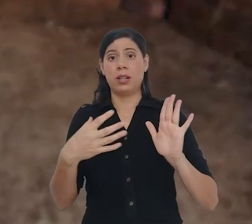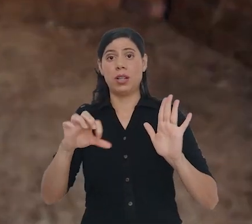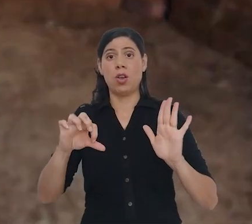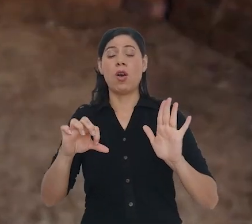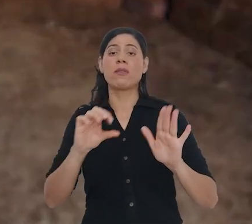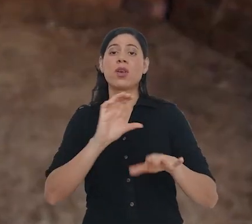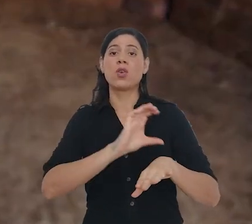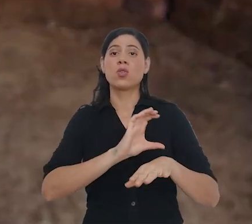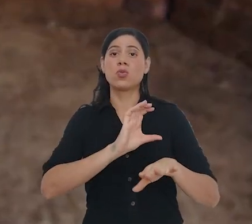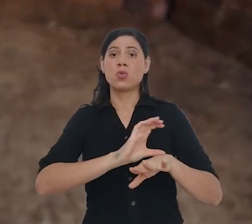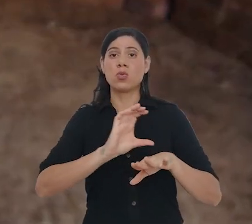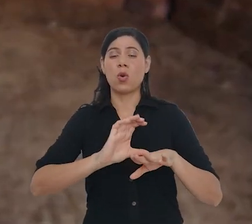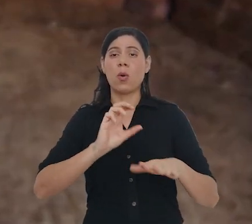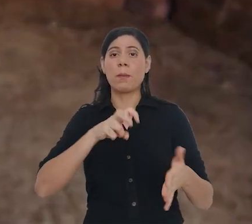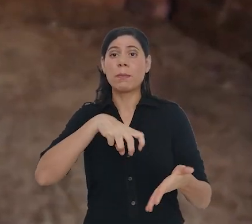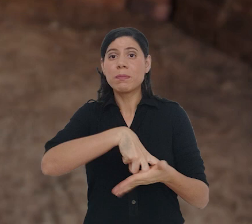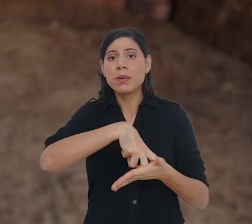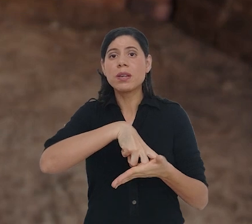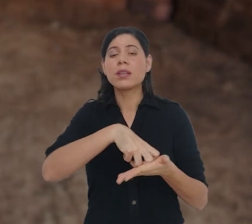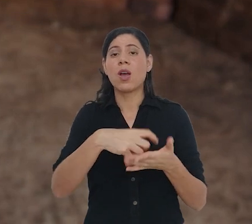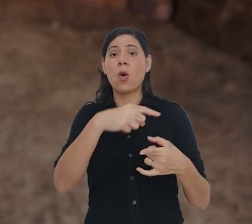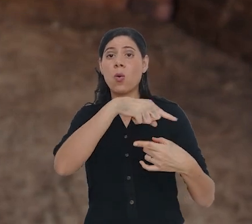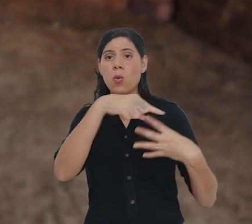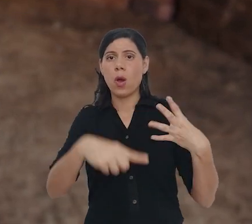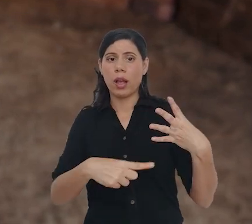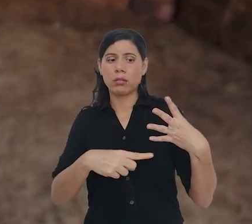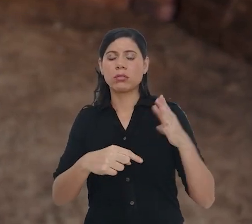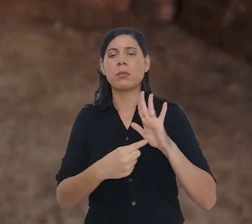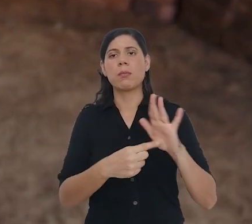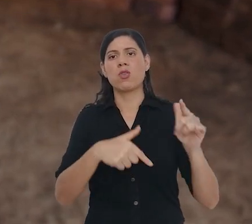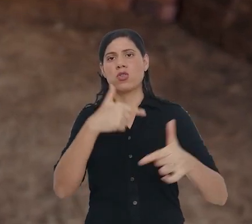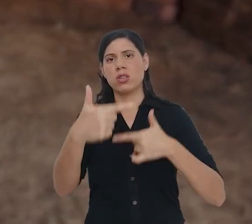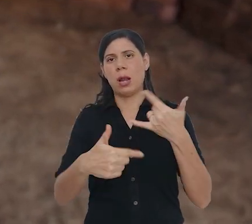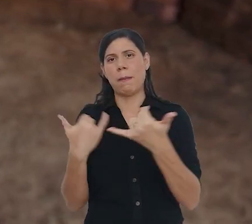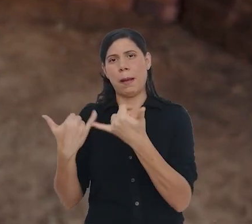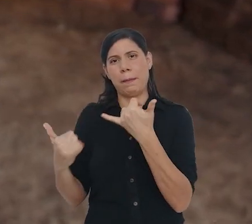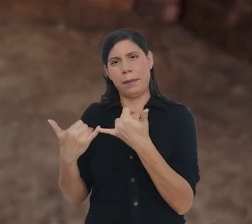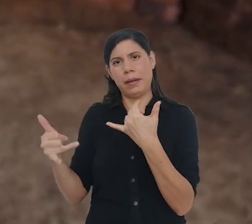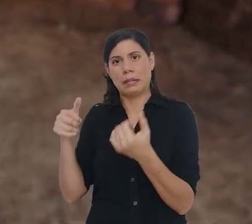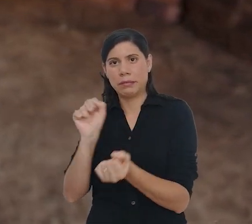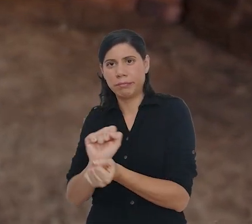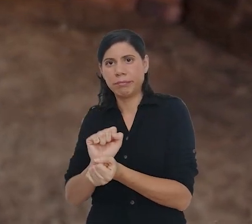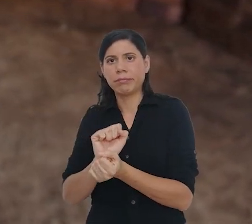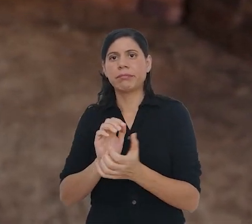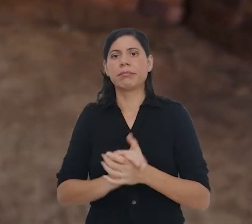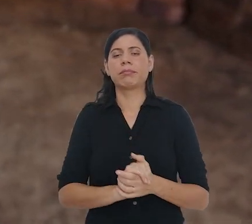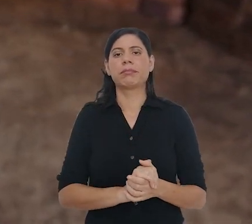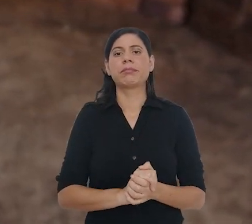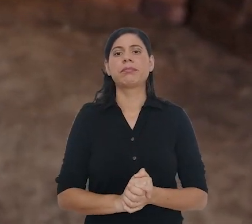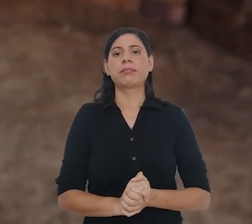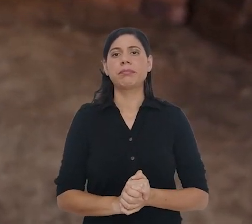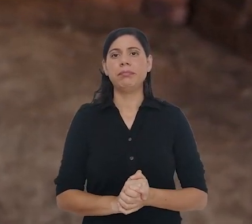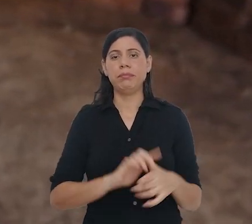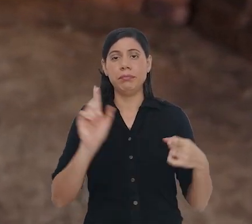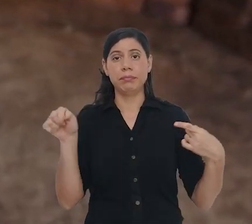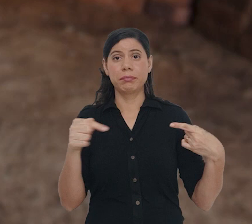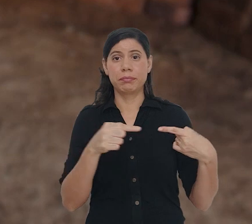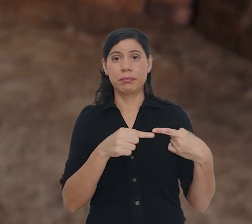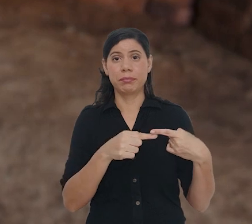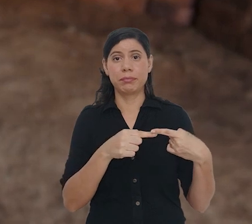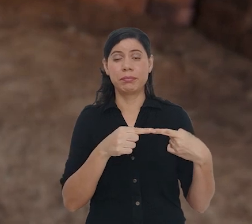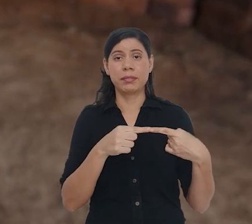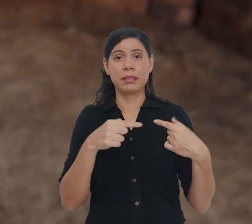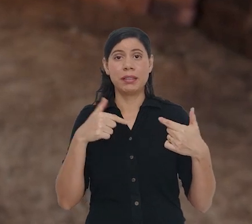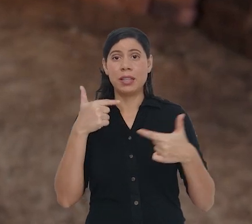Código Penal, 4 situações configuram o chamado trabalho em condições análogas à de escravo. São elas: as